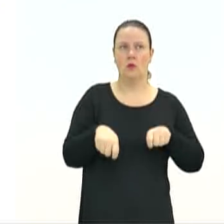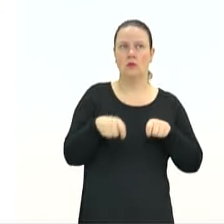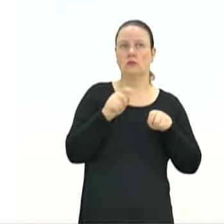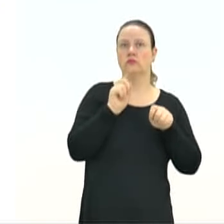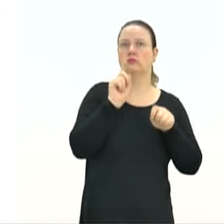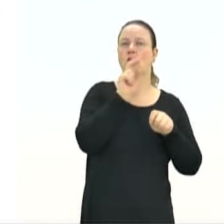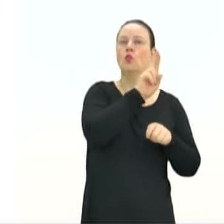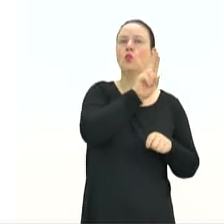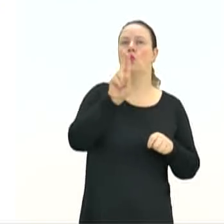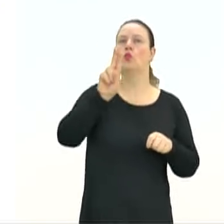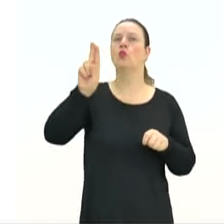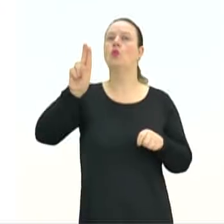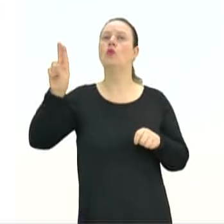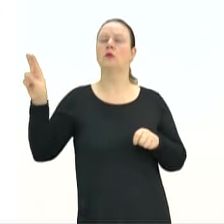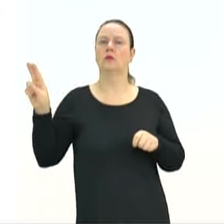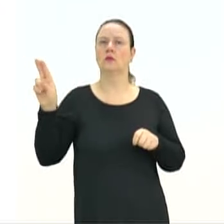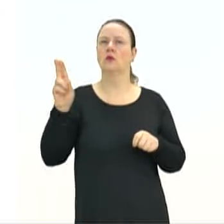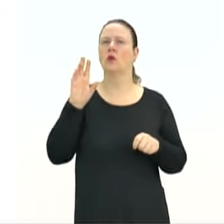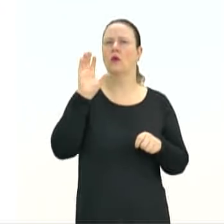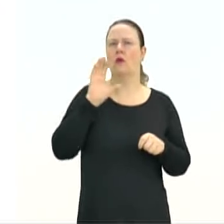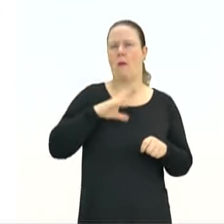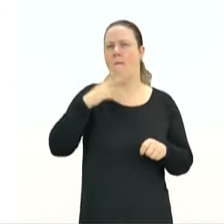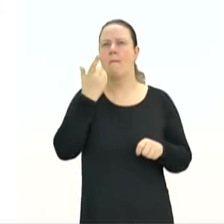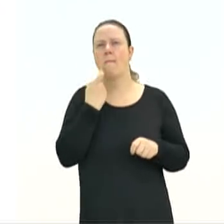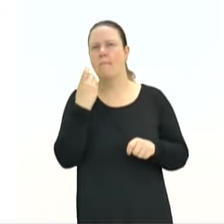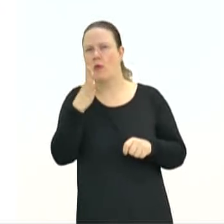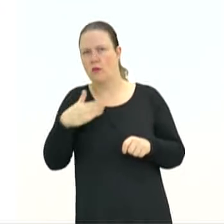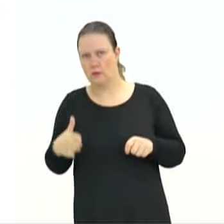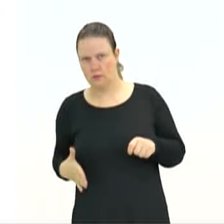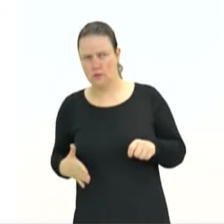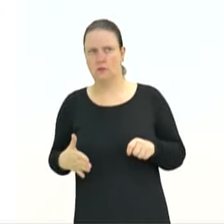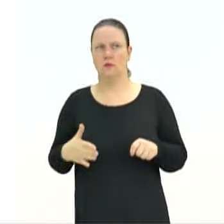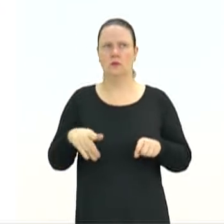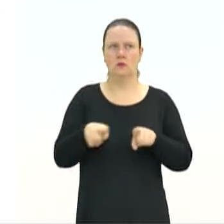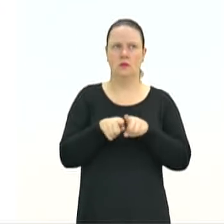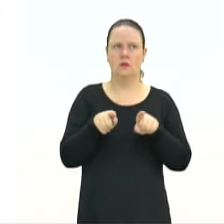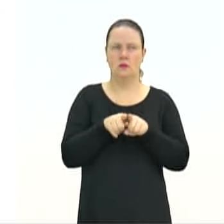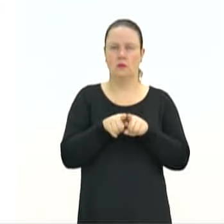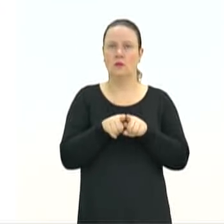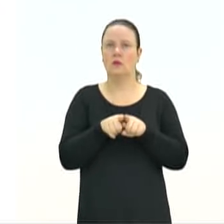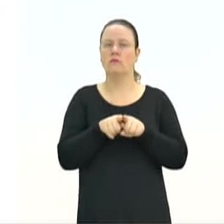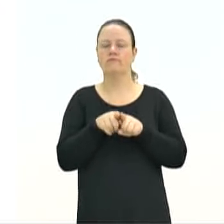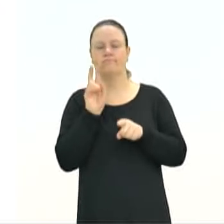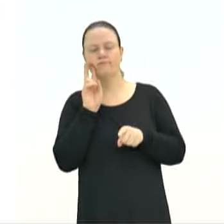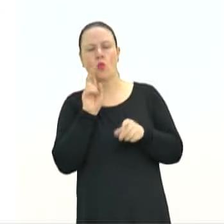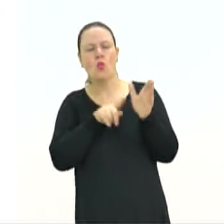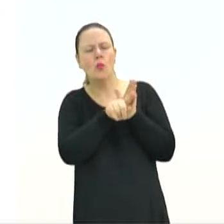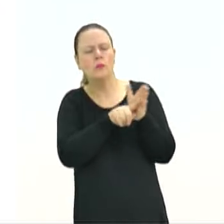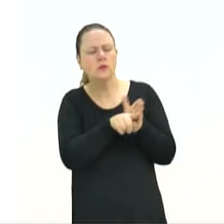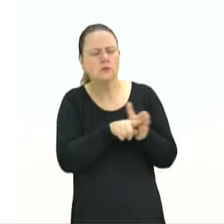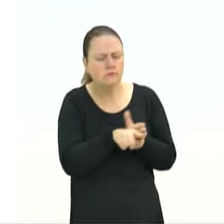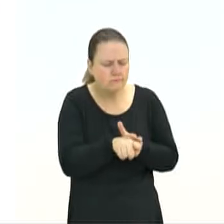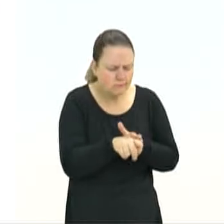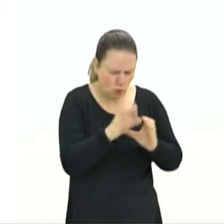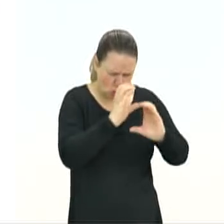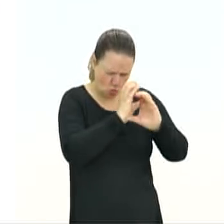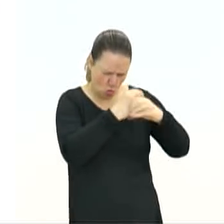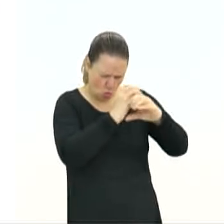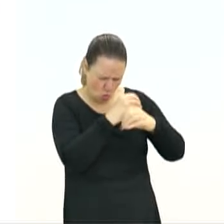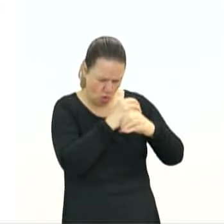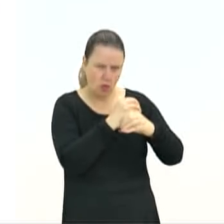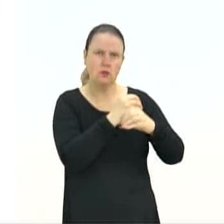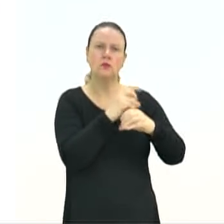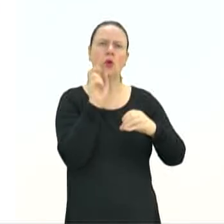o lambari, a piranha e o tuiuiu. Um pesquisador avaliou a concentração do pesticida nos tecidos de lambaris